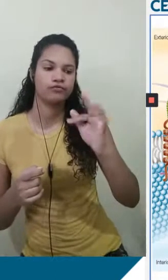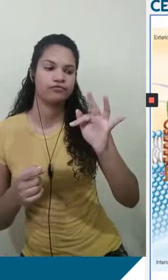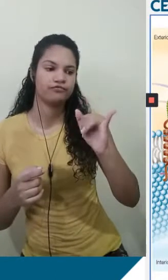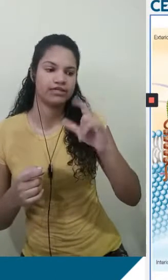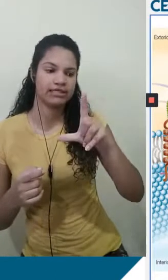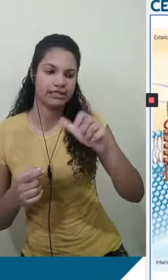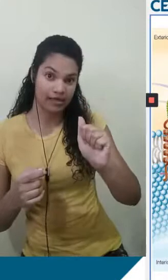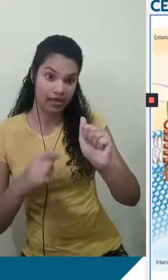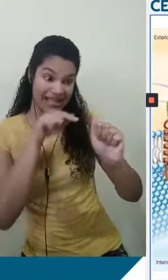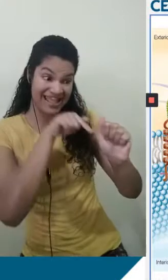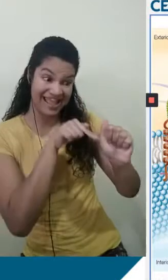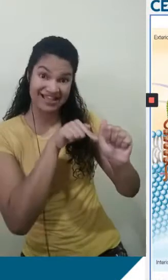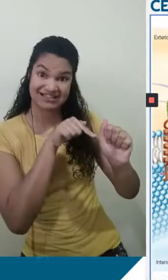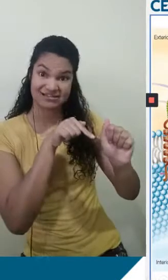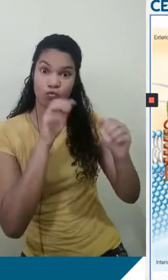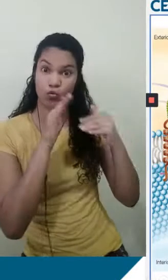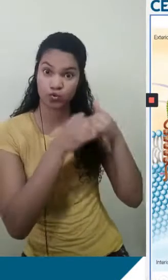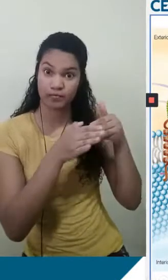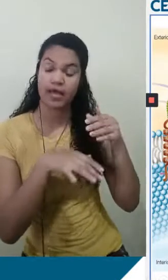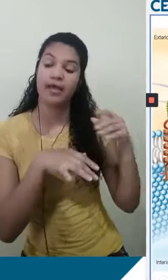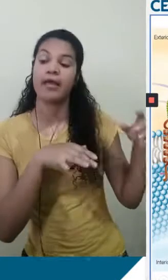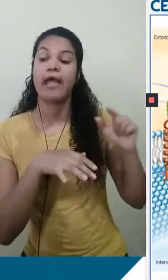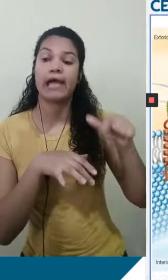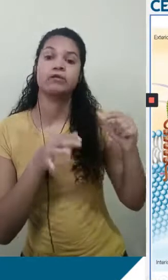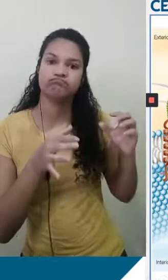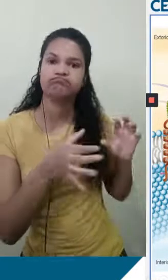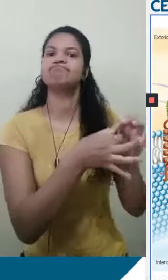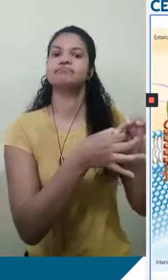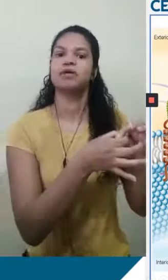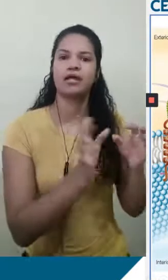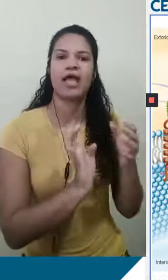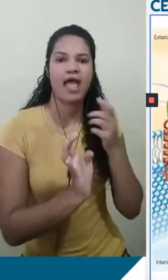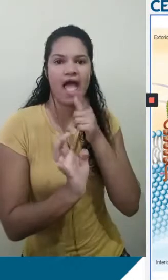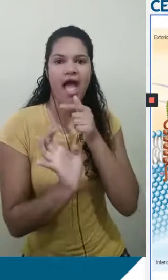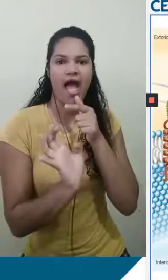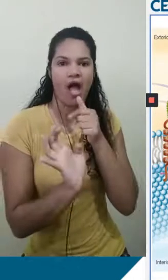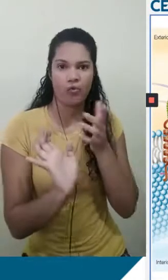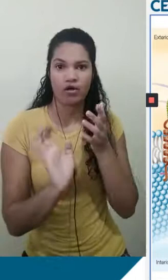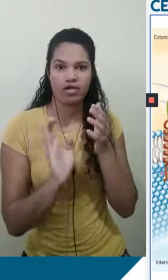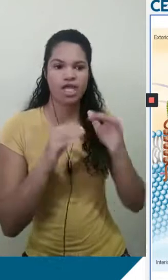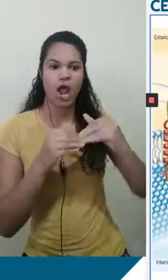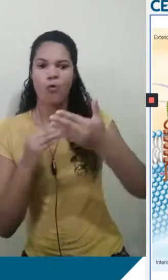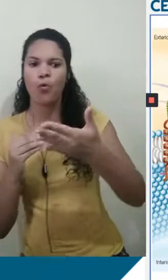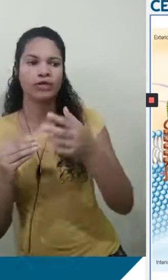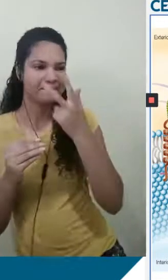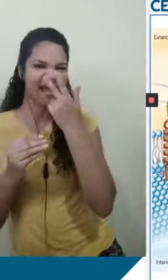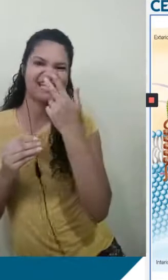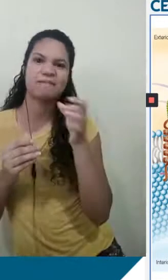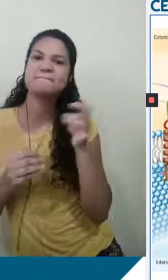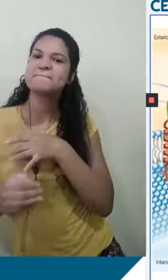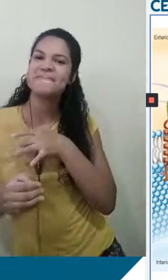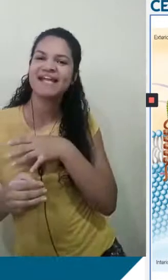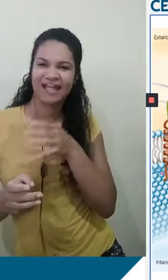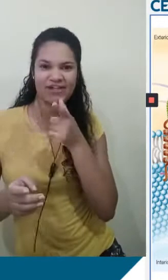hidrofóbica. Isso é fundamental nos processos de permeabilidade seletiva, de